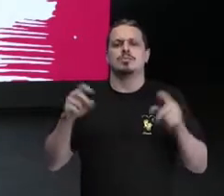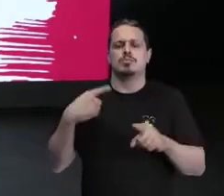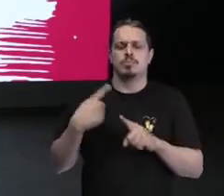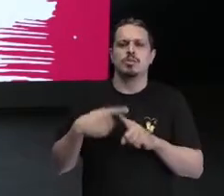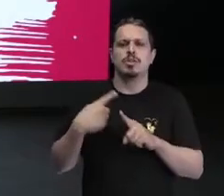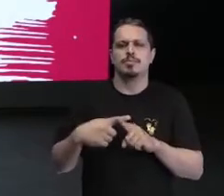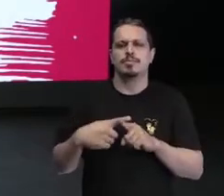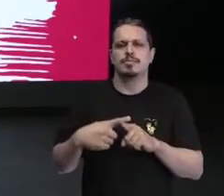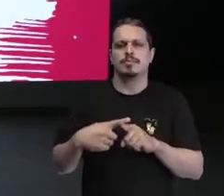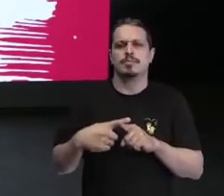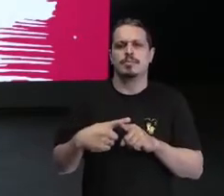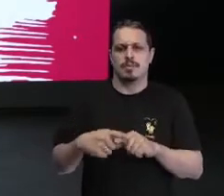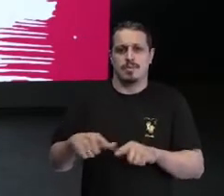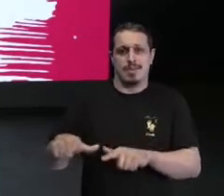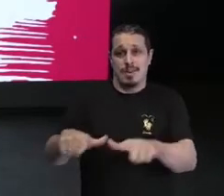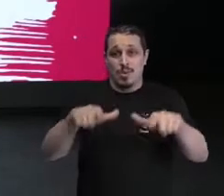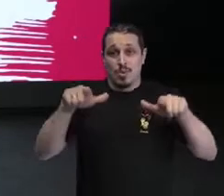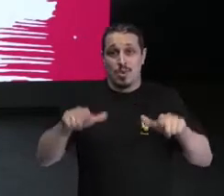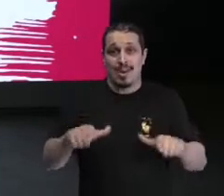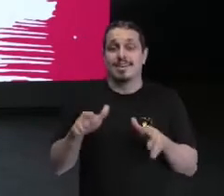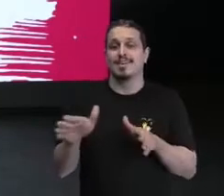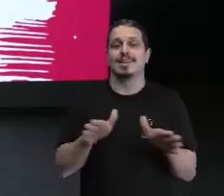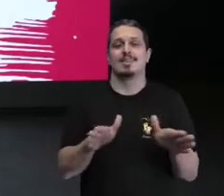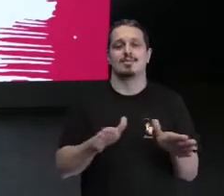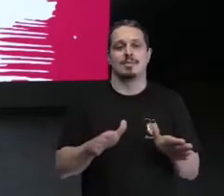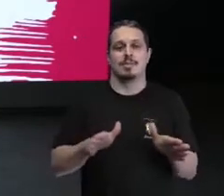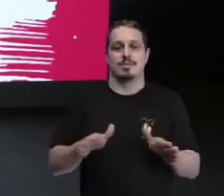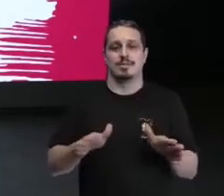essas coisas têm a ver uma com a outra.